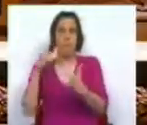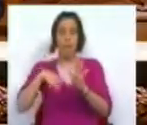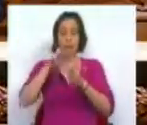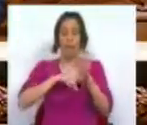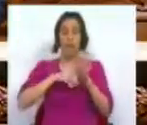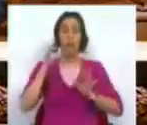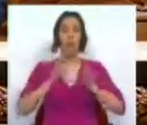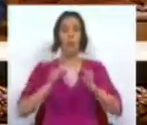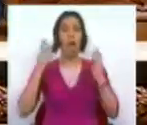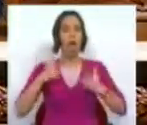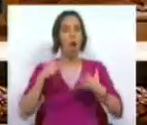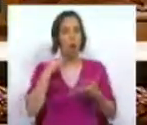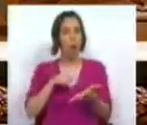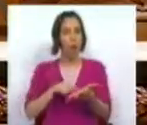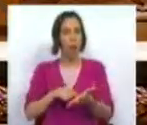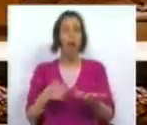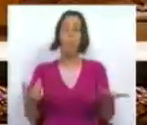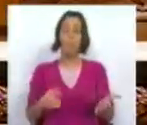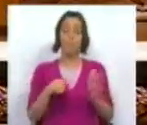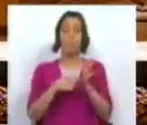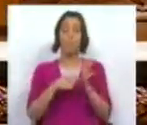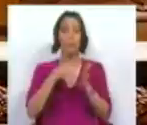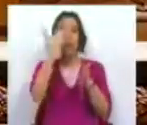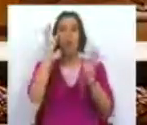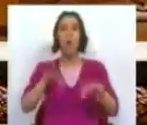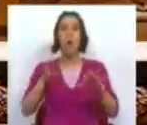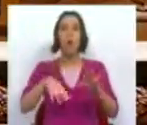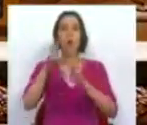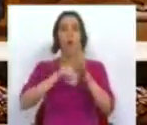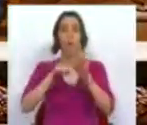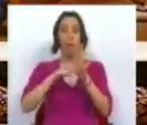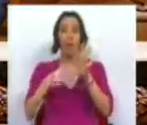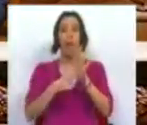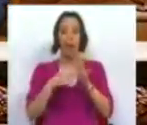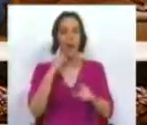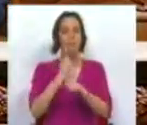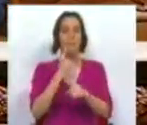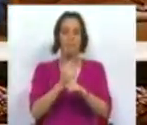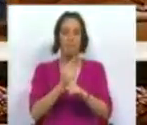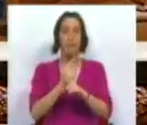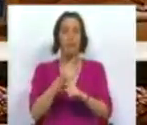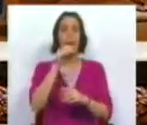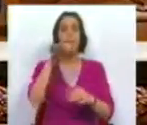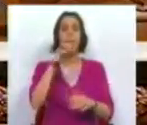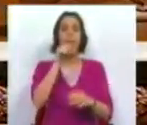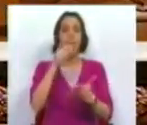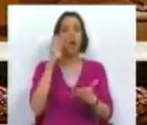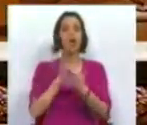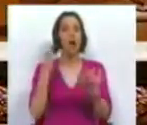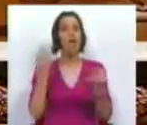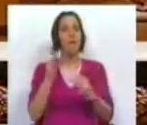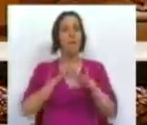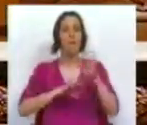do relatório do Tribunal de Contas e constam das conclusões do relatório mesmo após a parque escolar